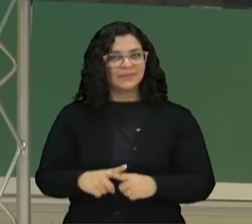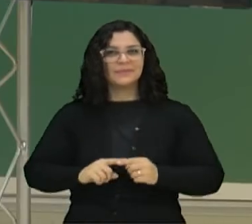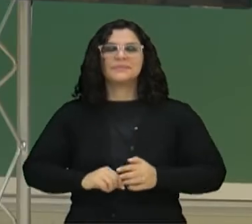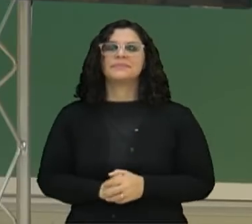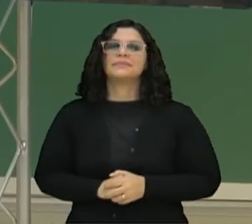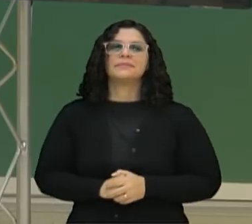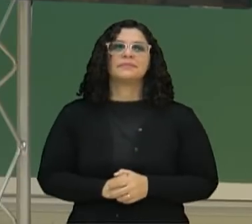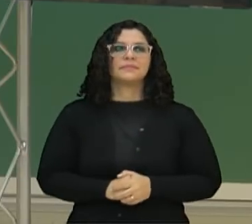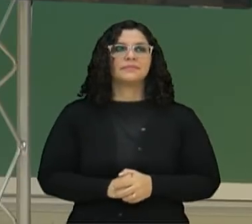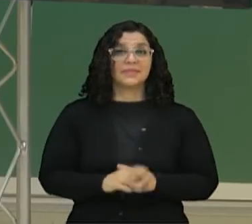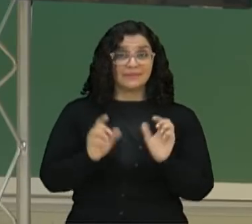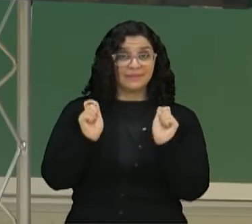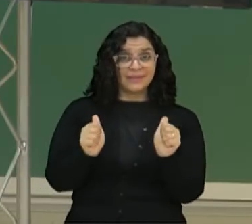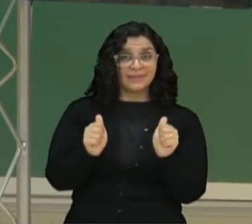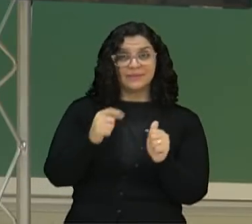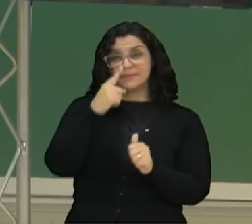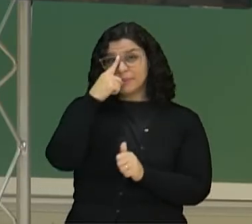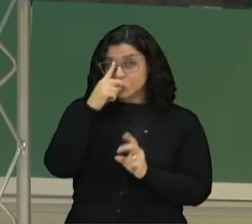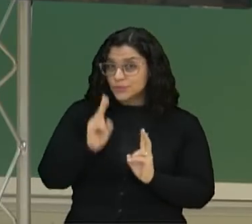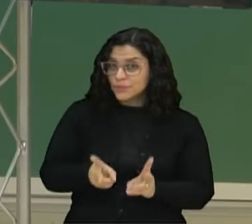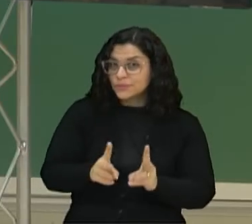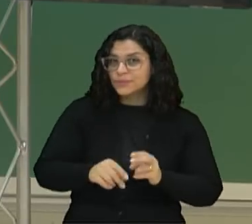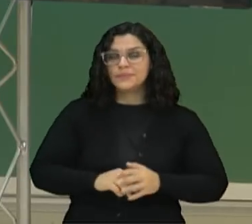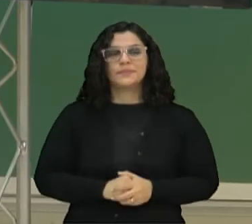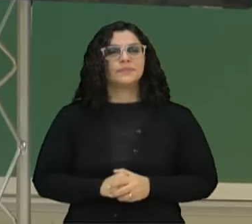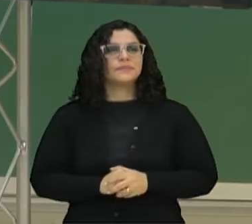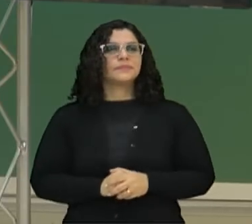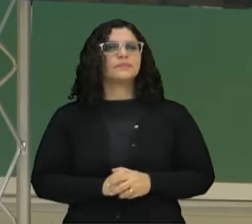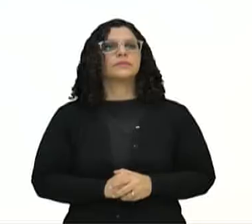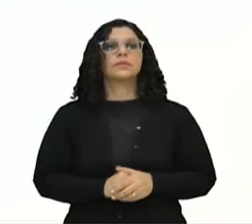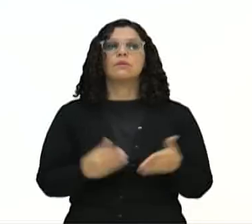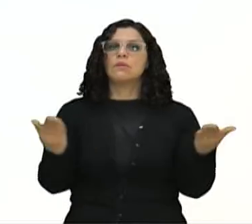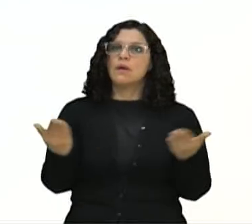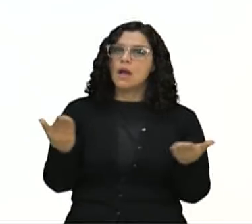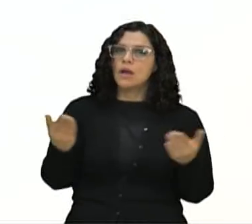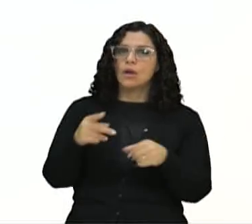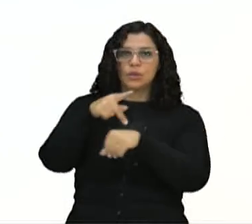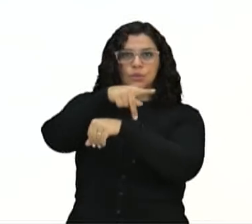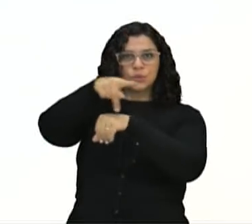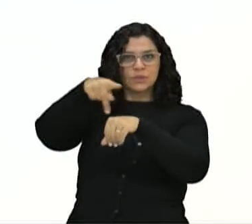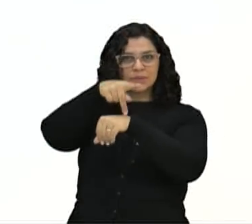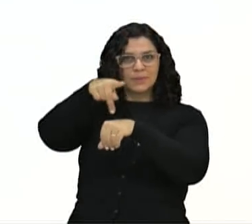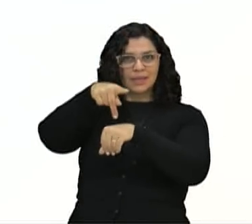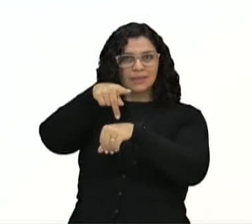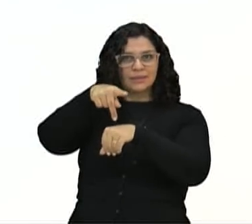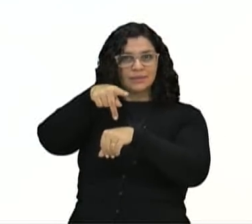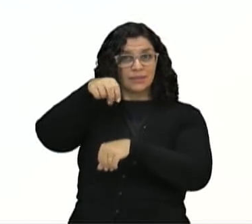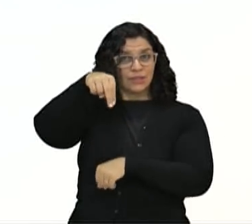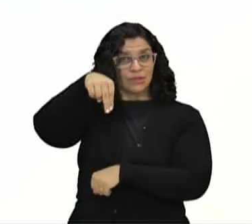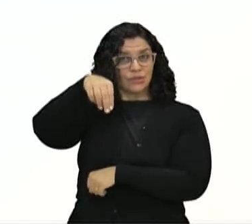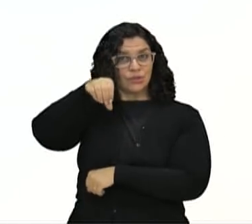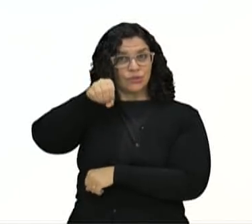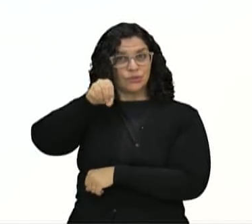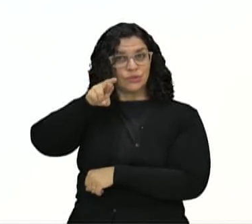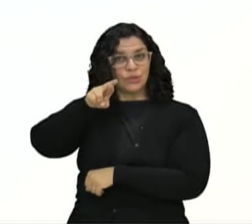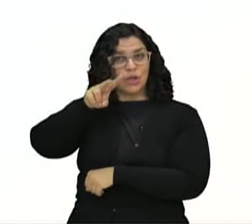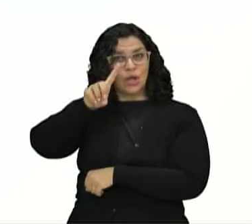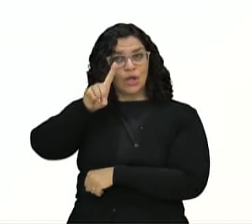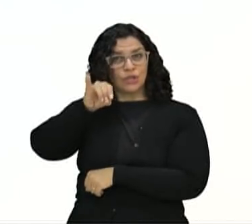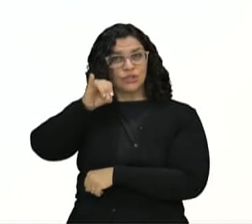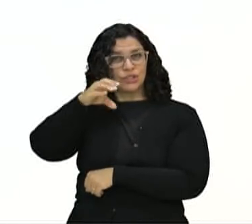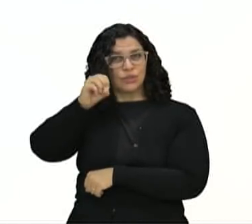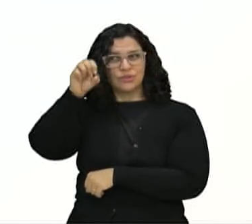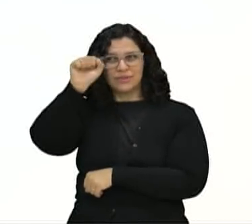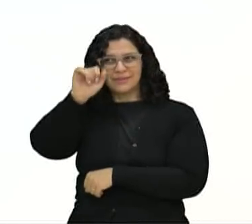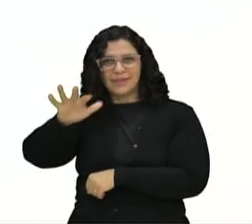orientação. Bacana? Vamos adiante. Então, os países nórdicos são ainda hoje aqueles onde a